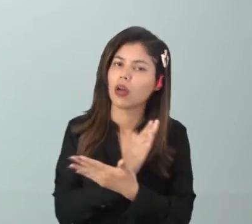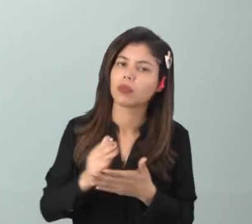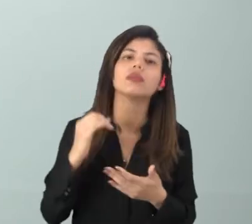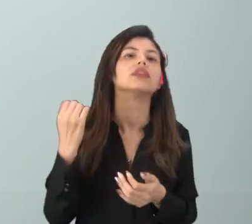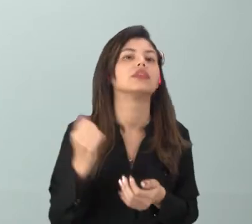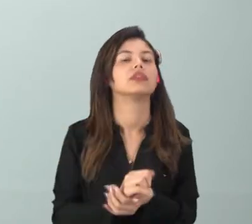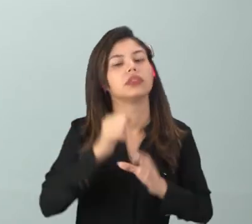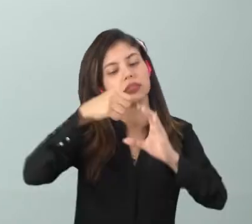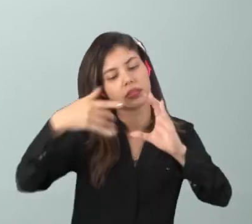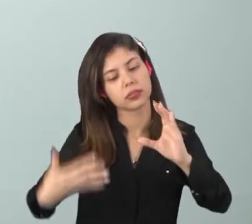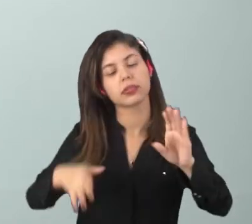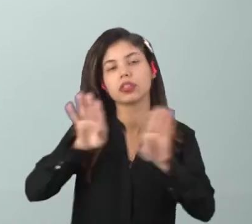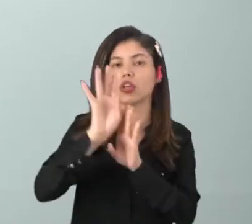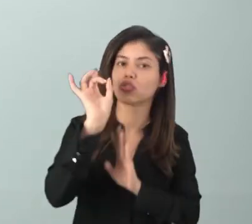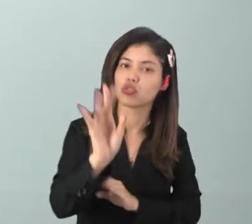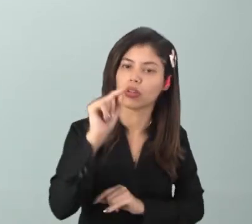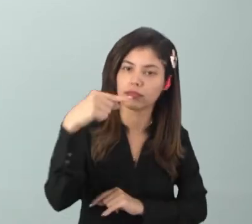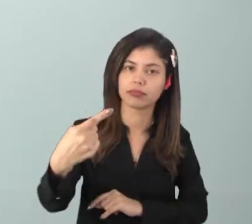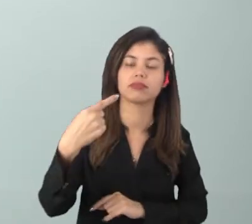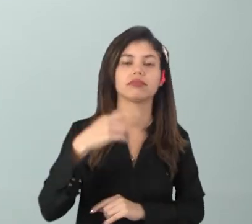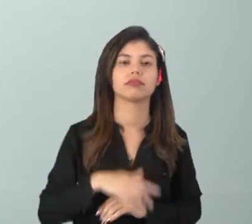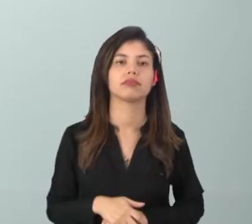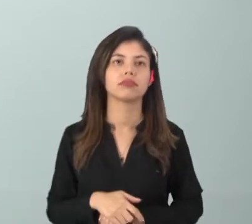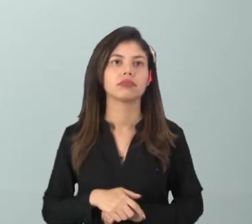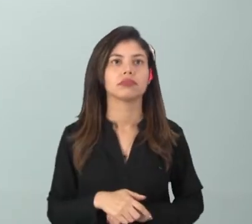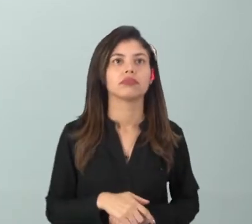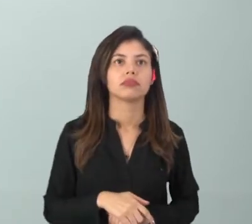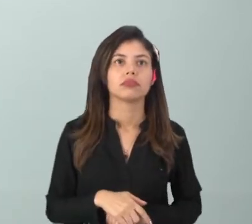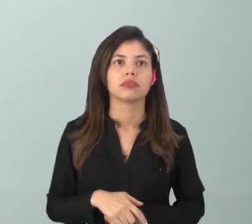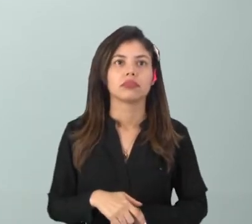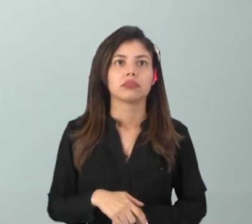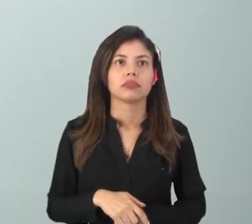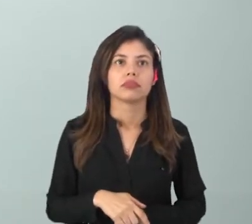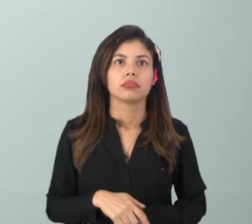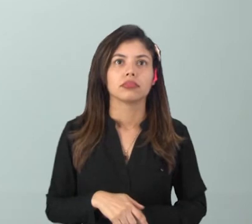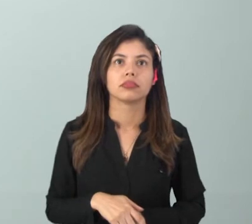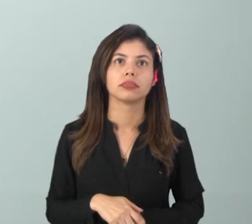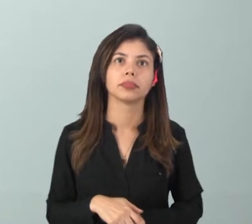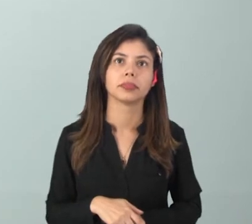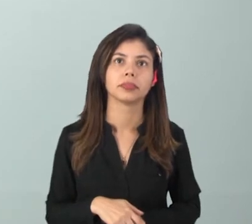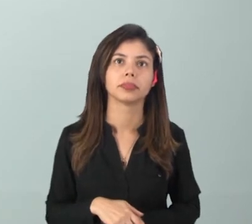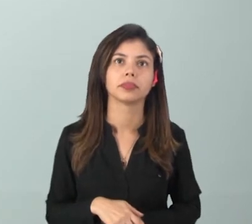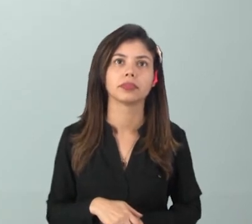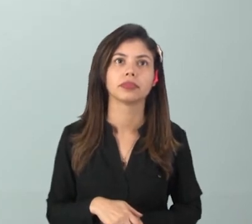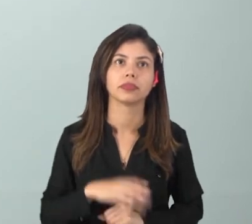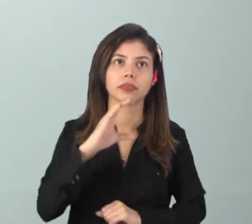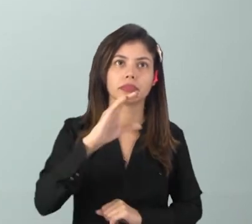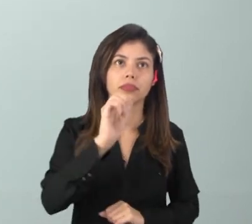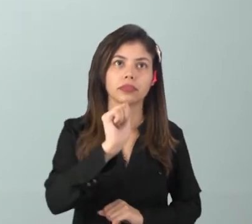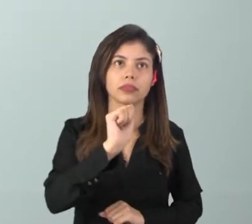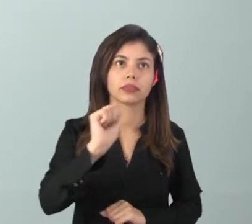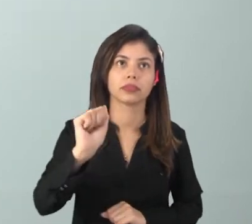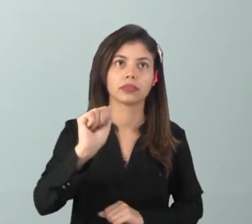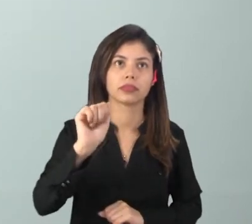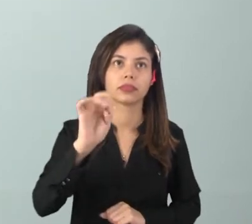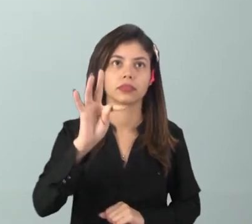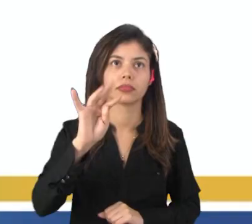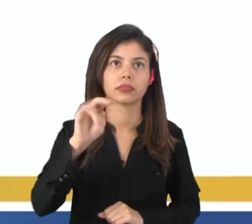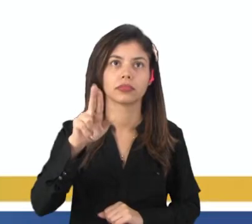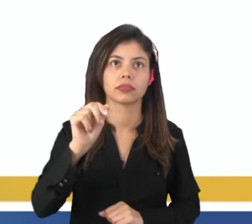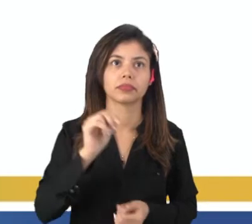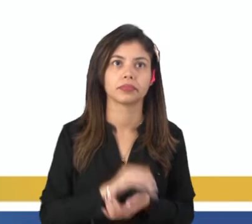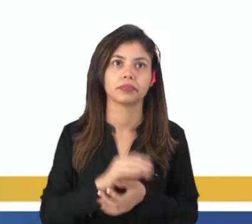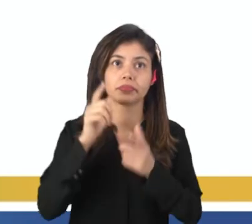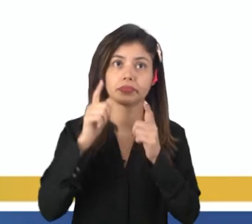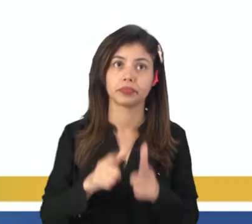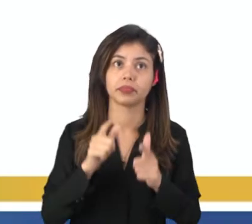ali endêmicas que só existem ali, tá? Partindo para o quarto bioma, que é a Caatinga. A Caatinga, ela está localizada